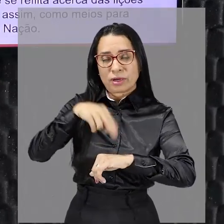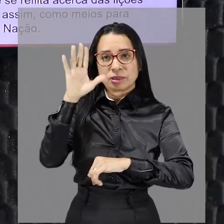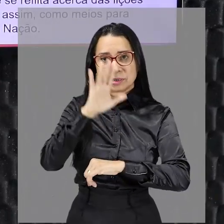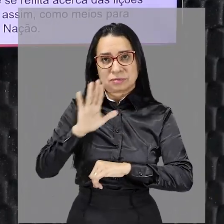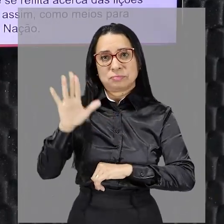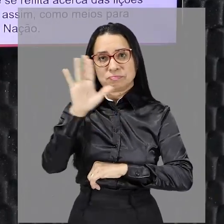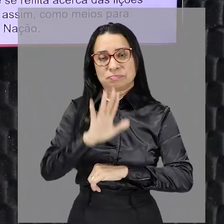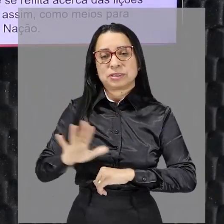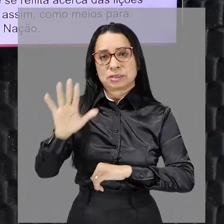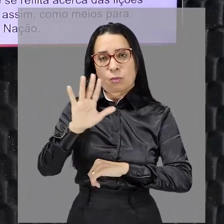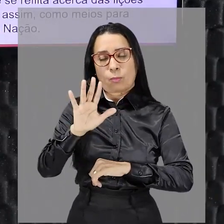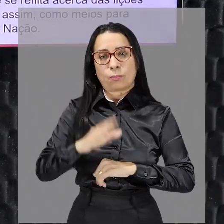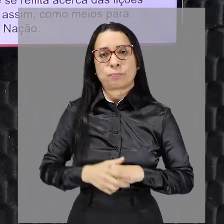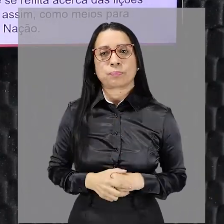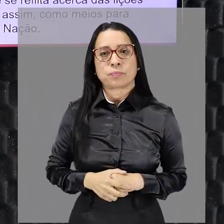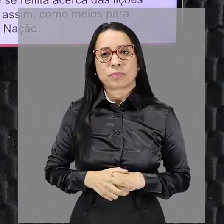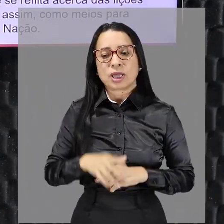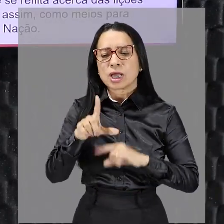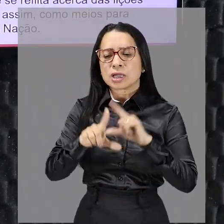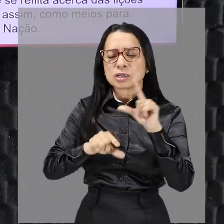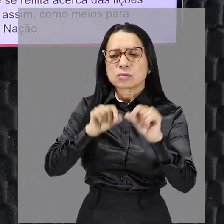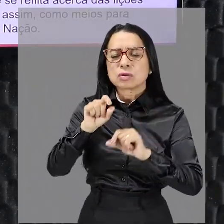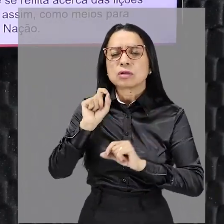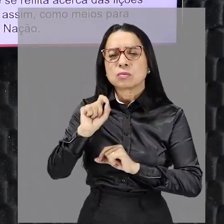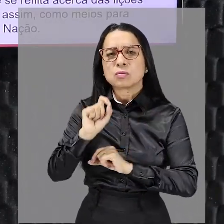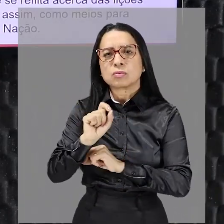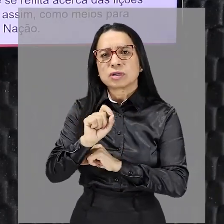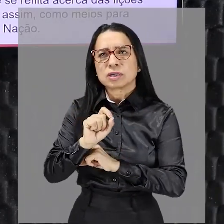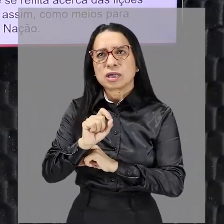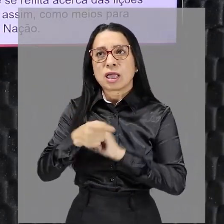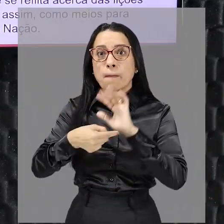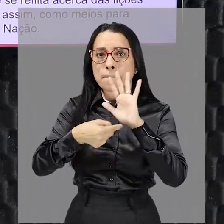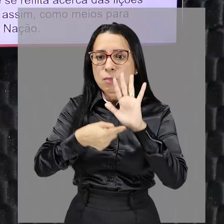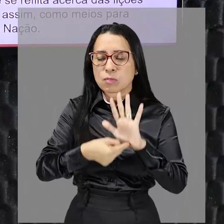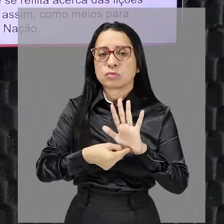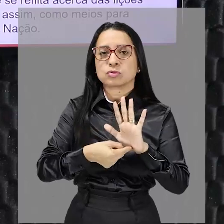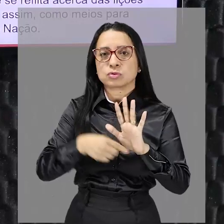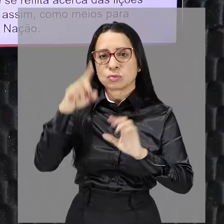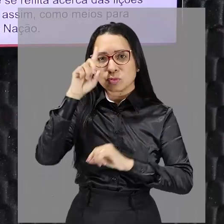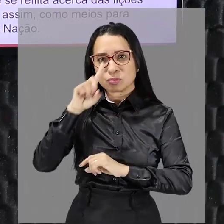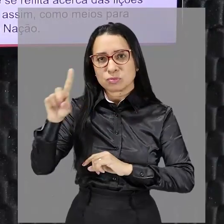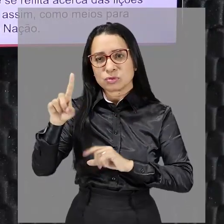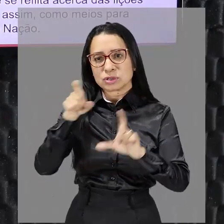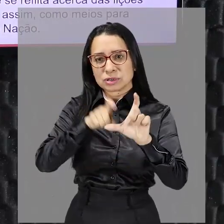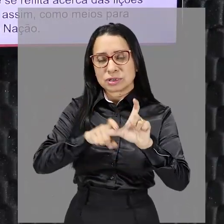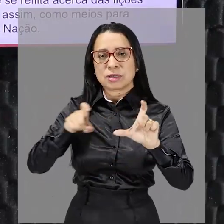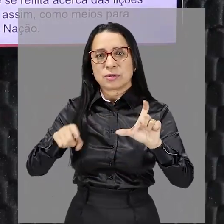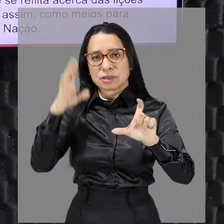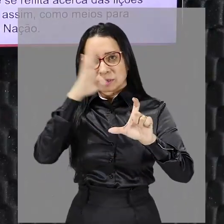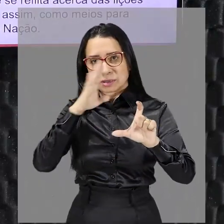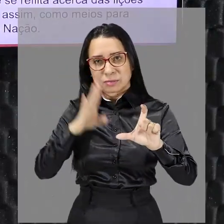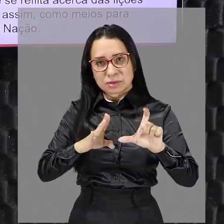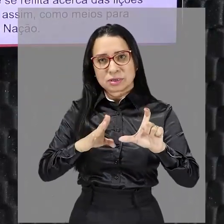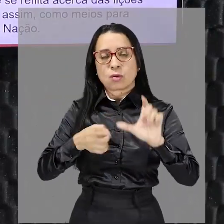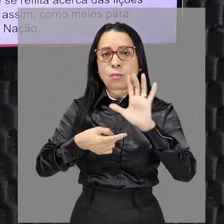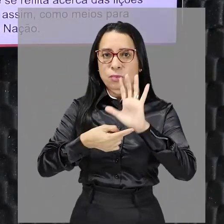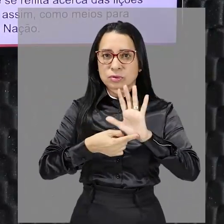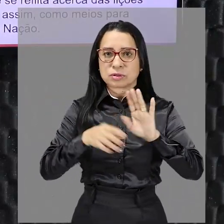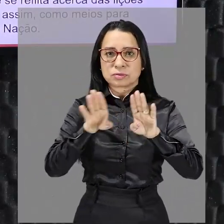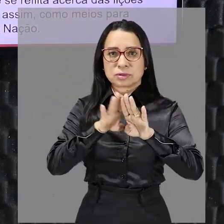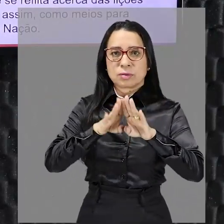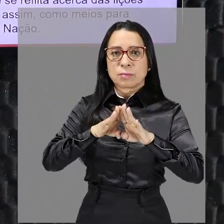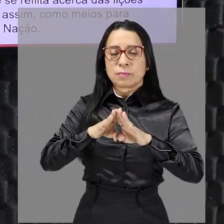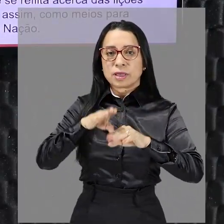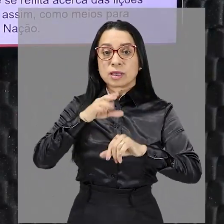dado histórico, ele optou por trazer aí a data da independência do Brasil, citando também Portugal.